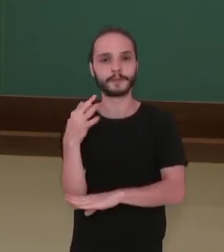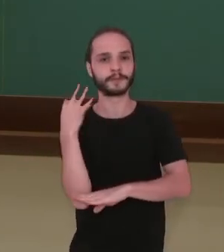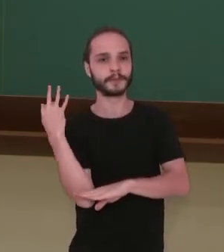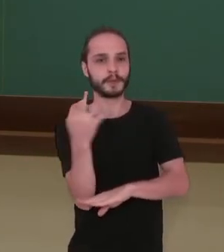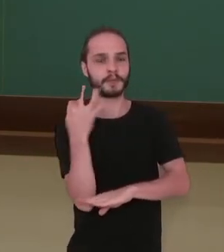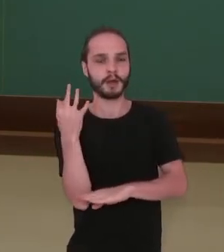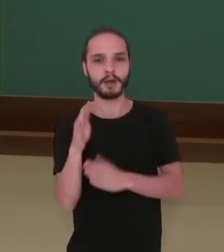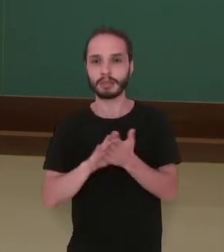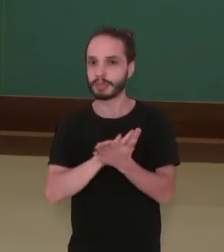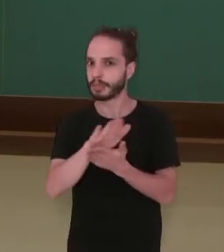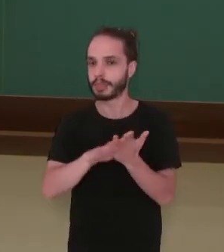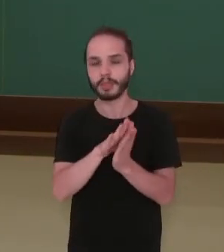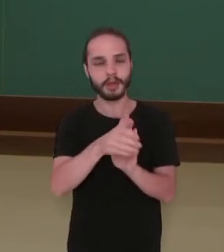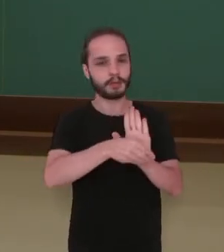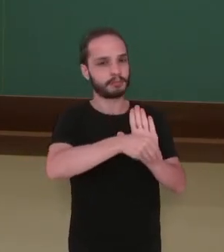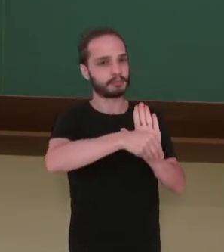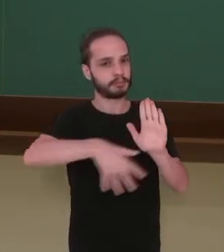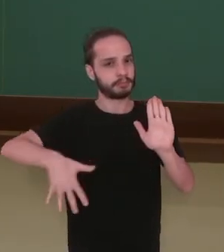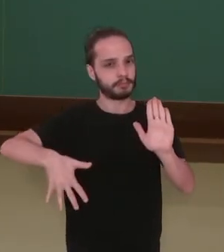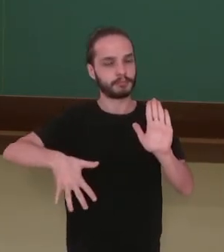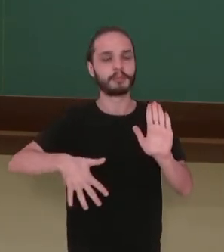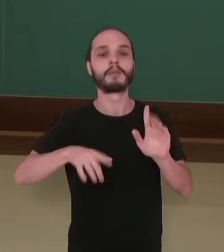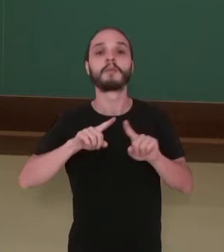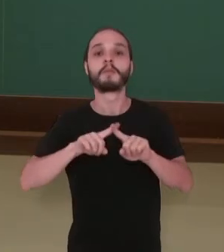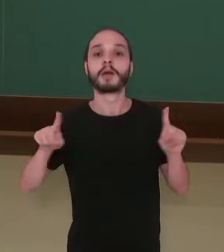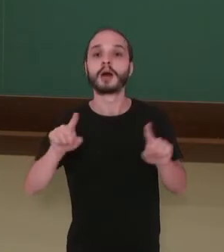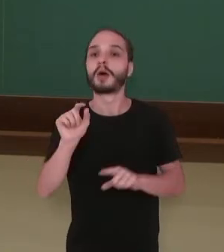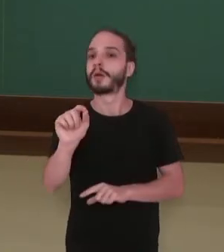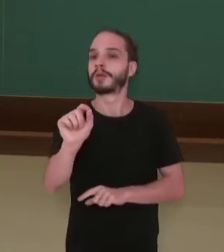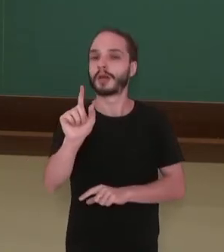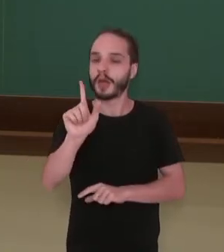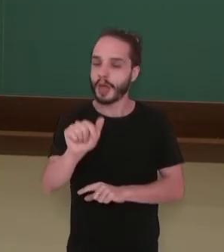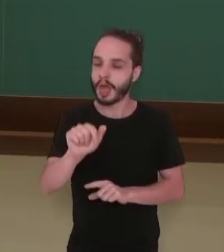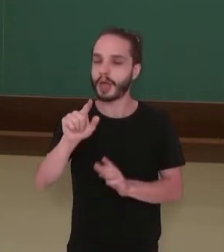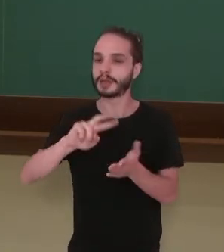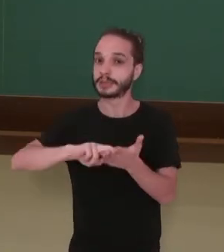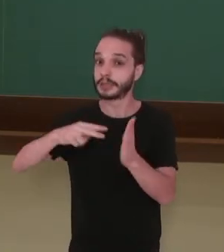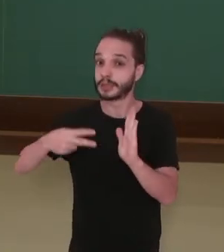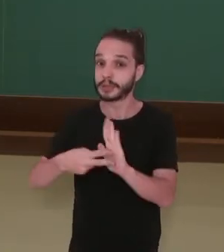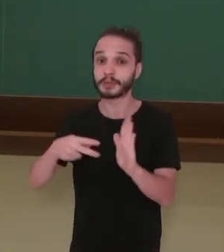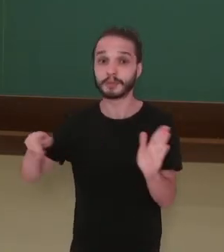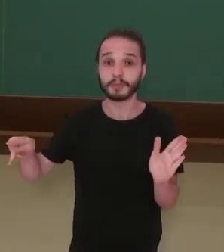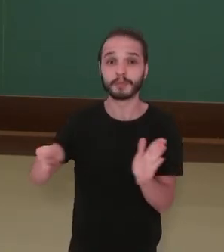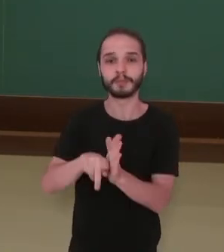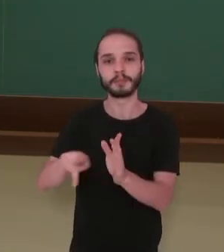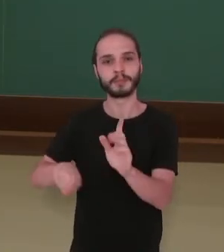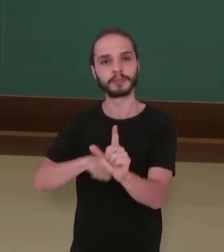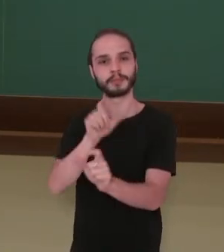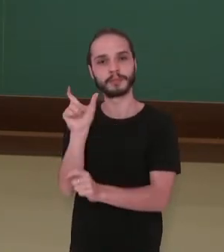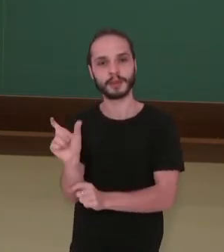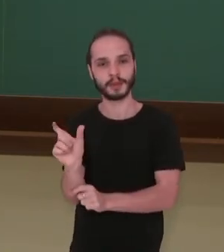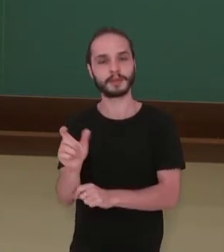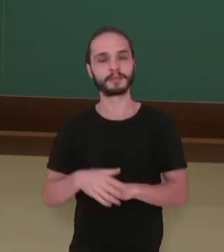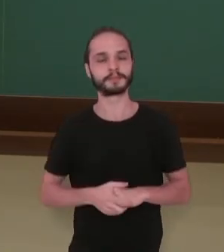de figuras de linguagem, mas sim o sentido o quê? Denotativo das palavras.